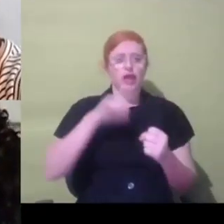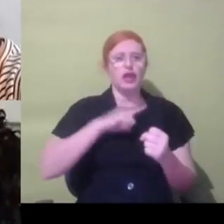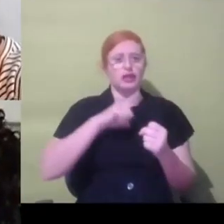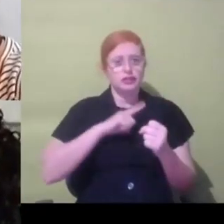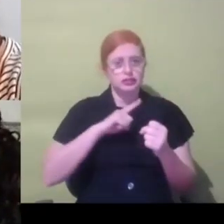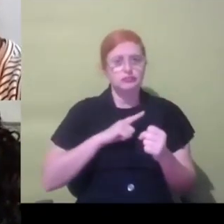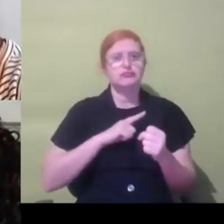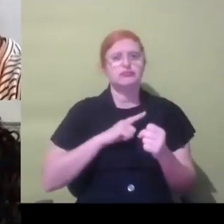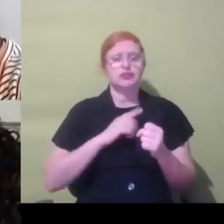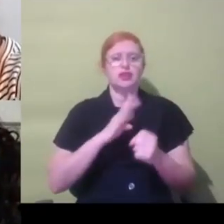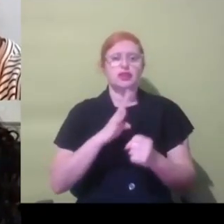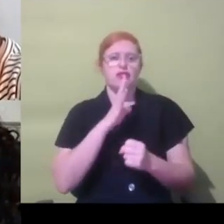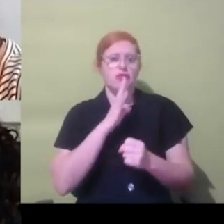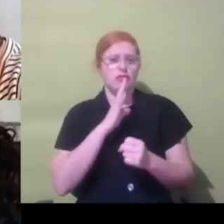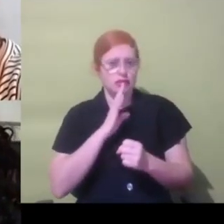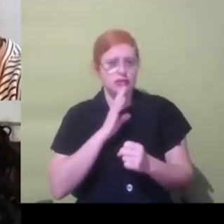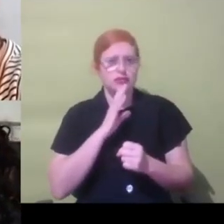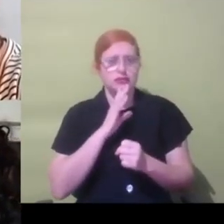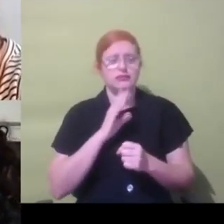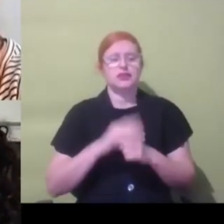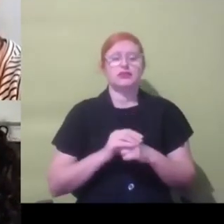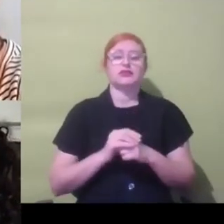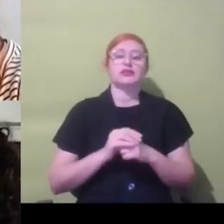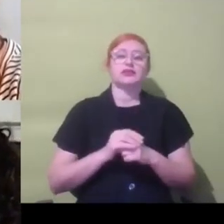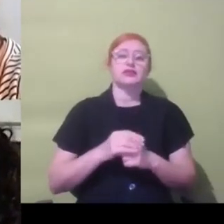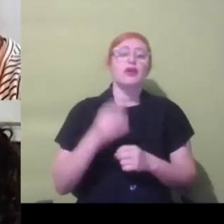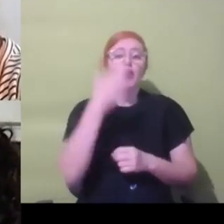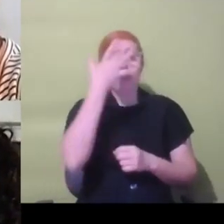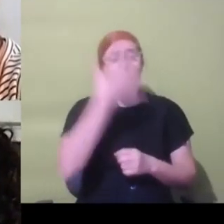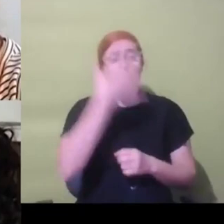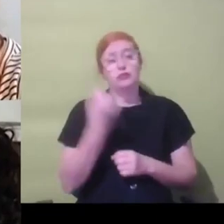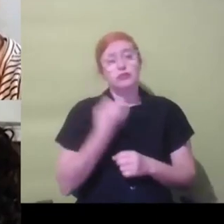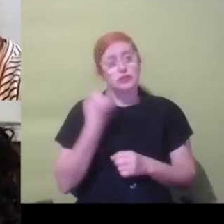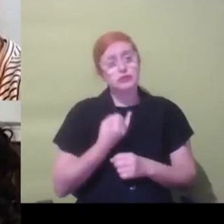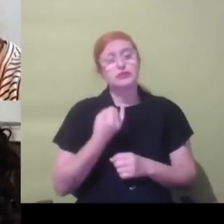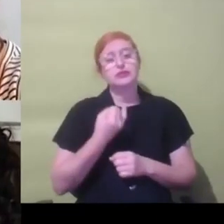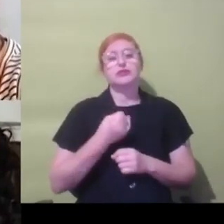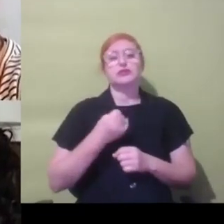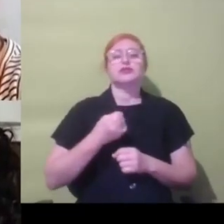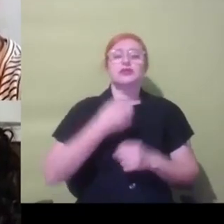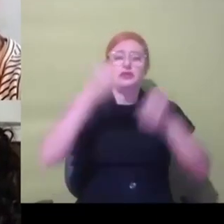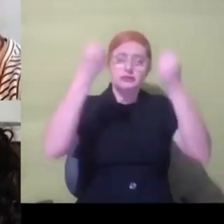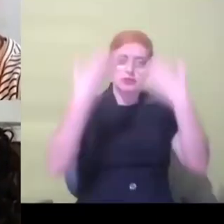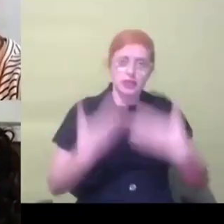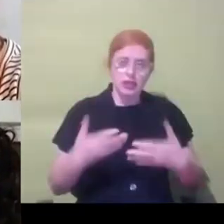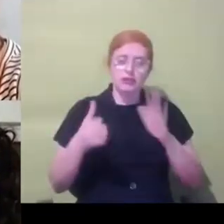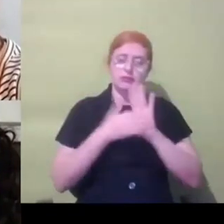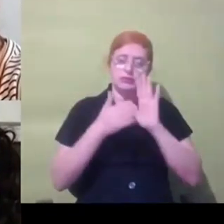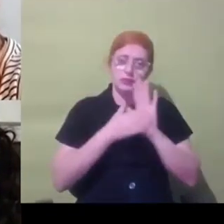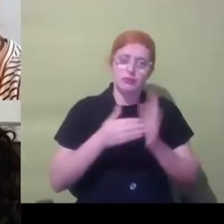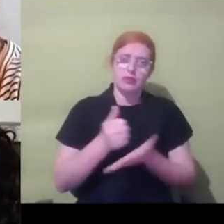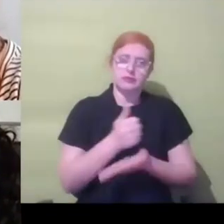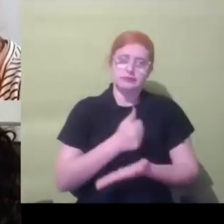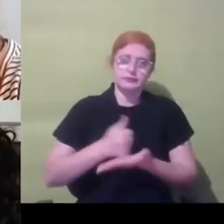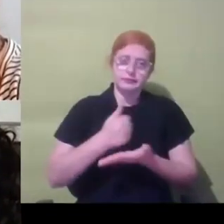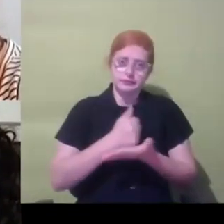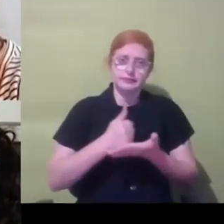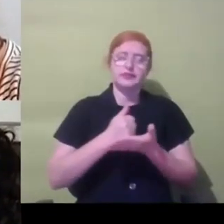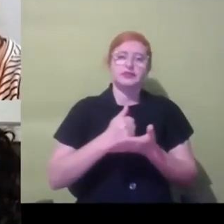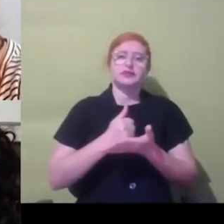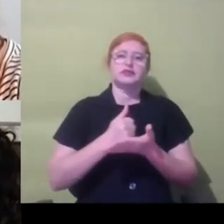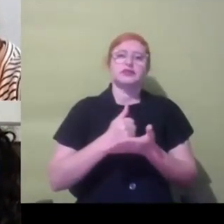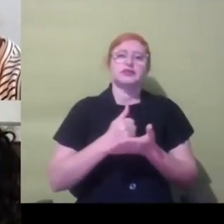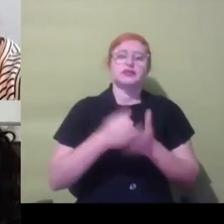os conhecimentos, né? Então, acho que isso é importante dizer, que a nossa proposta se baseia nisto, e se baseia justamente